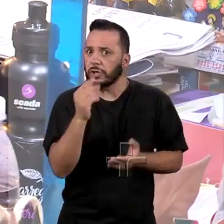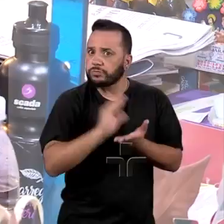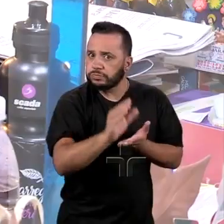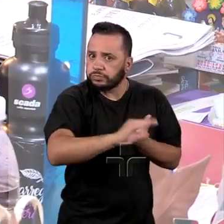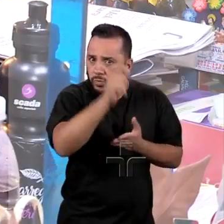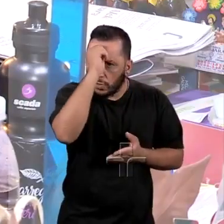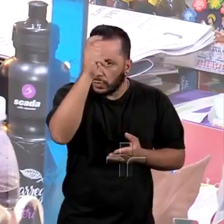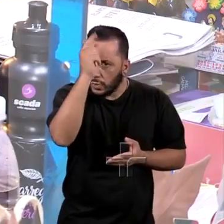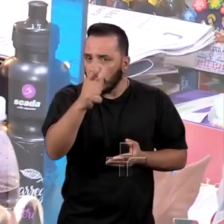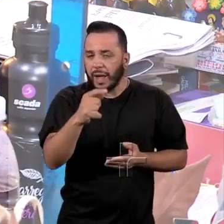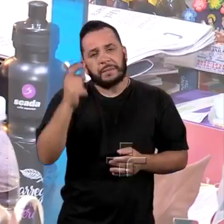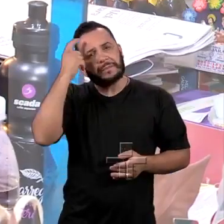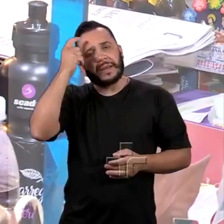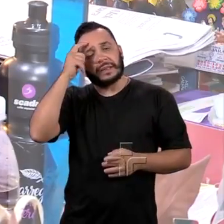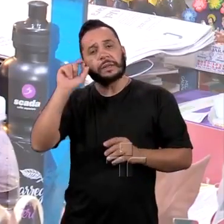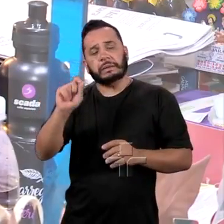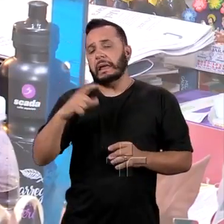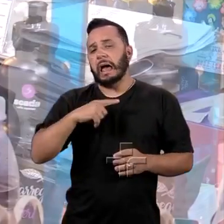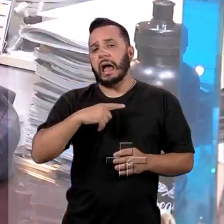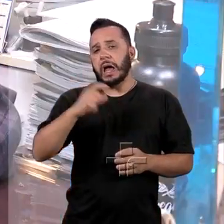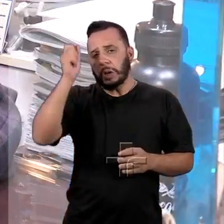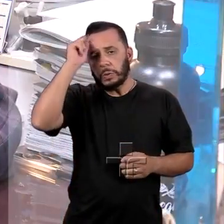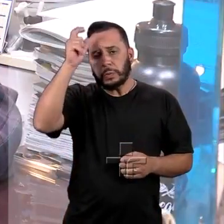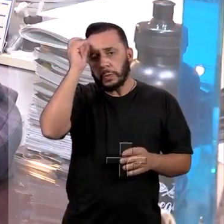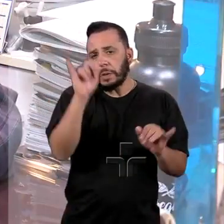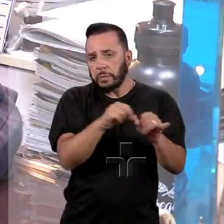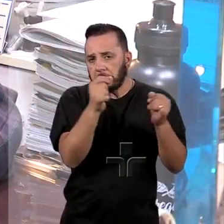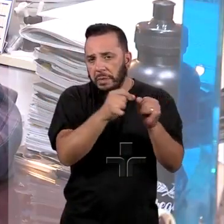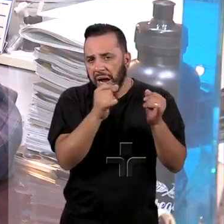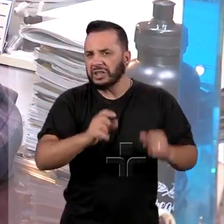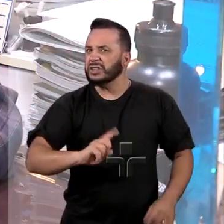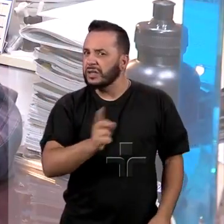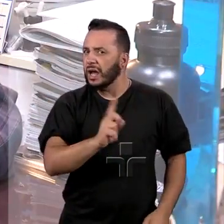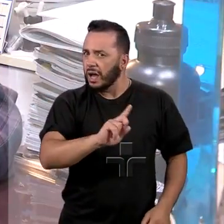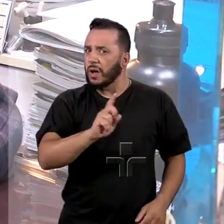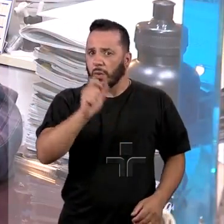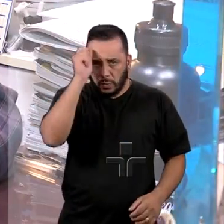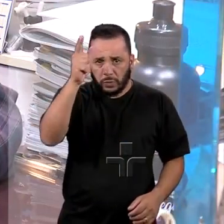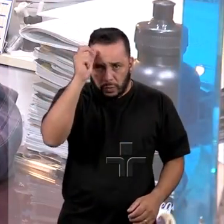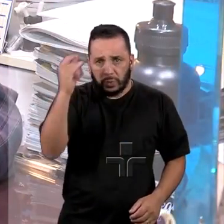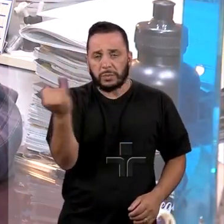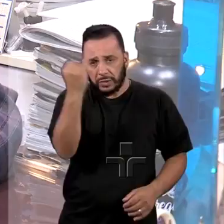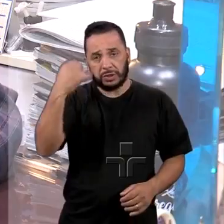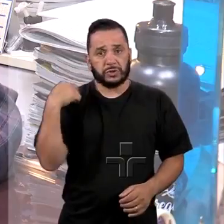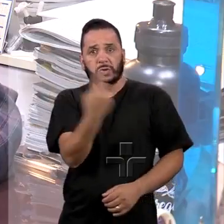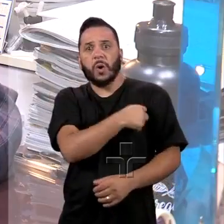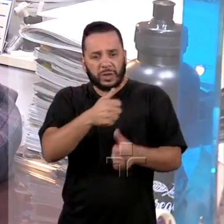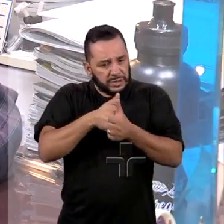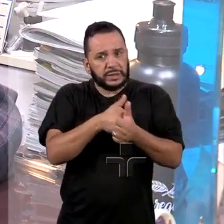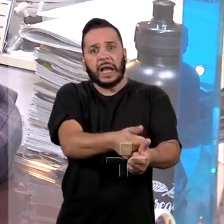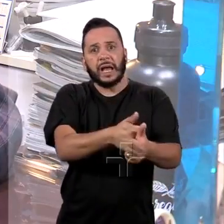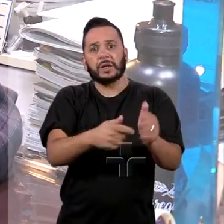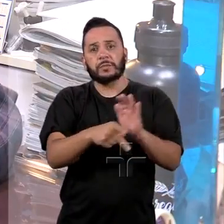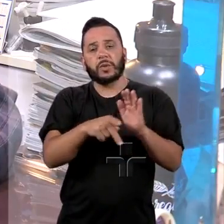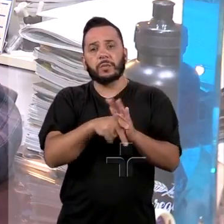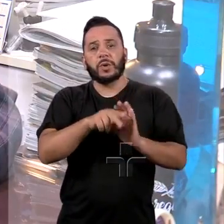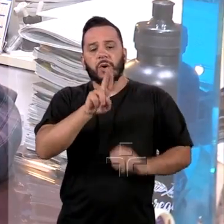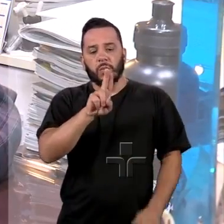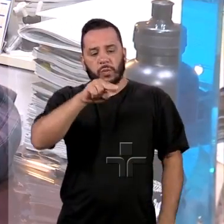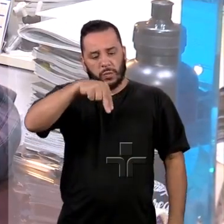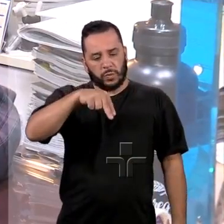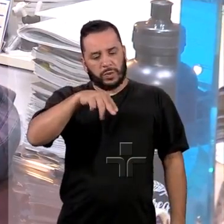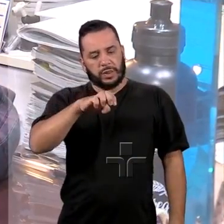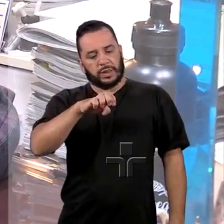cultura é um capricho, que é uma cereja do bolo. Nós somos signatários da Convenção da Diversidade Cultural da Unesco, entendeu?